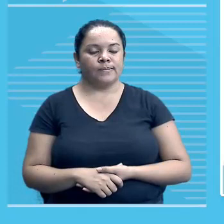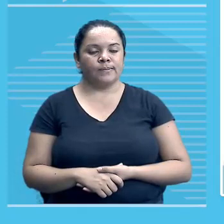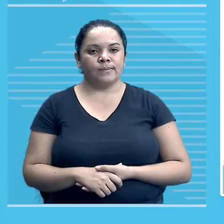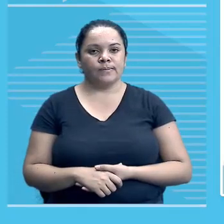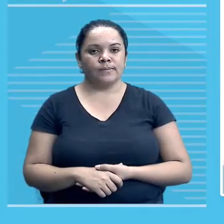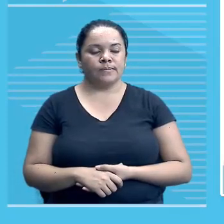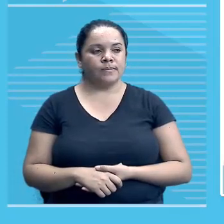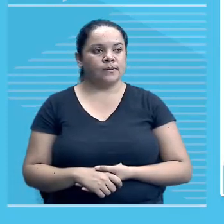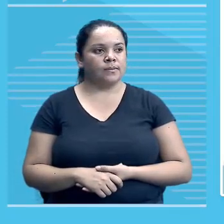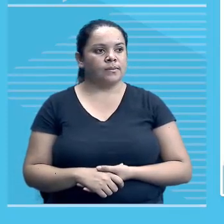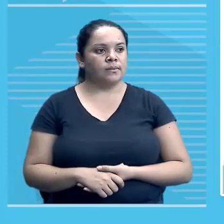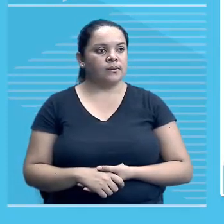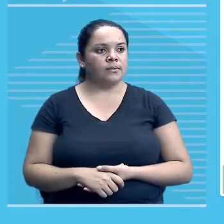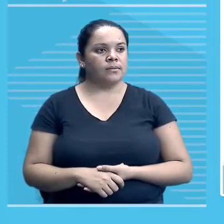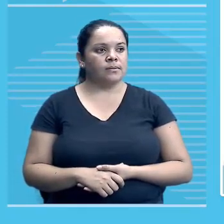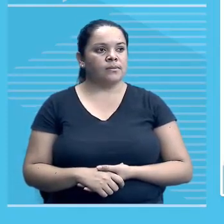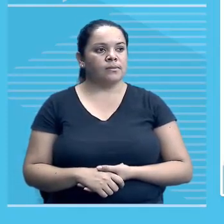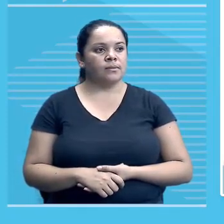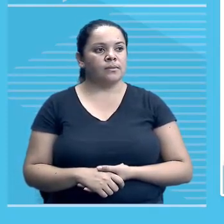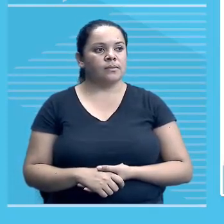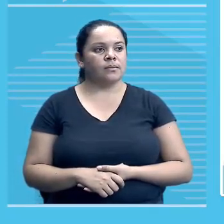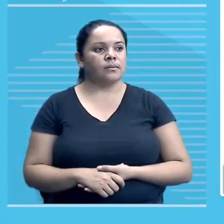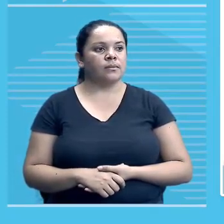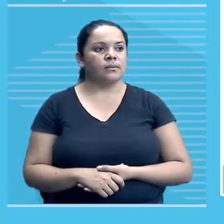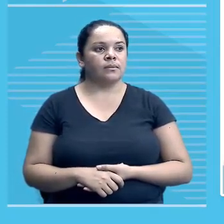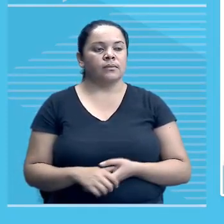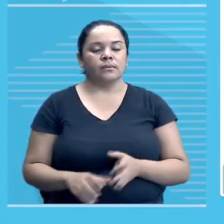Primeira equaçãozinha aqui, ó.